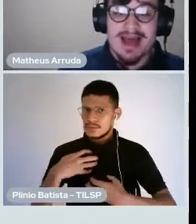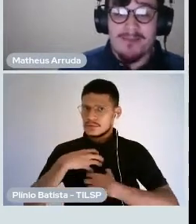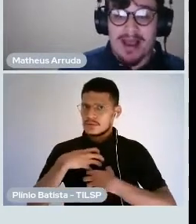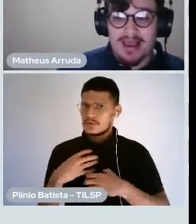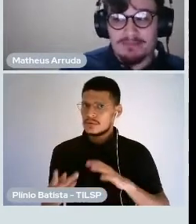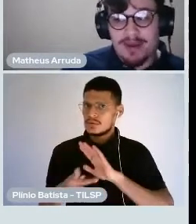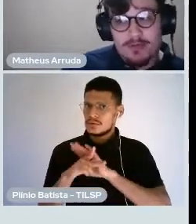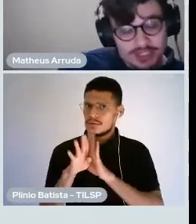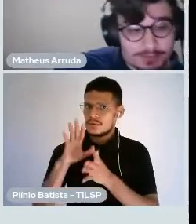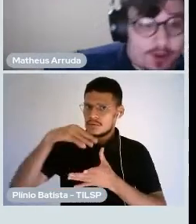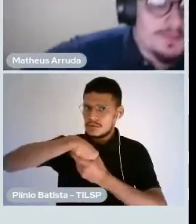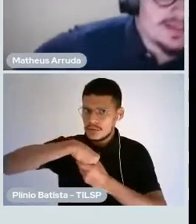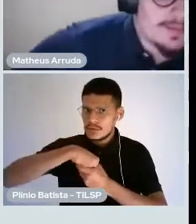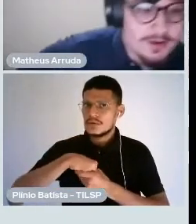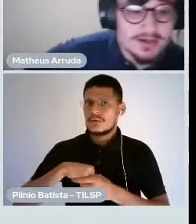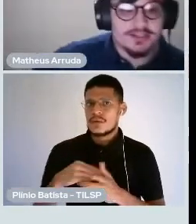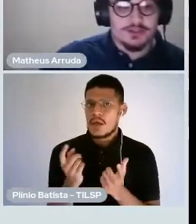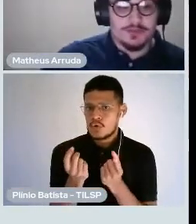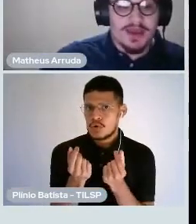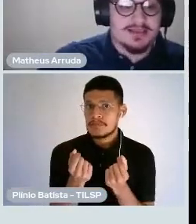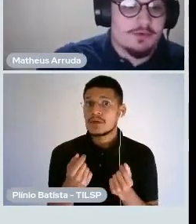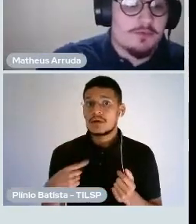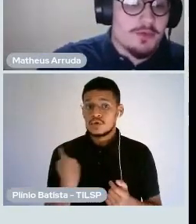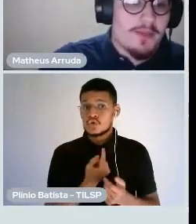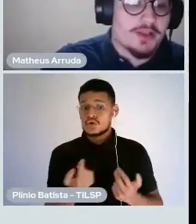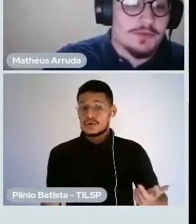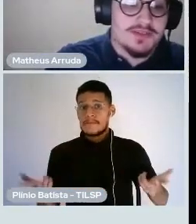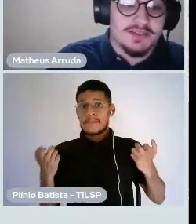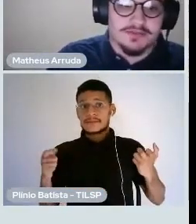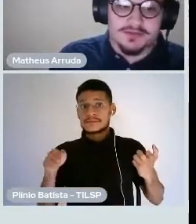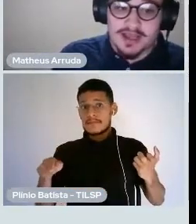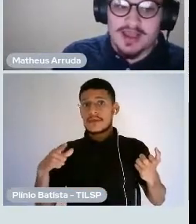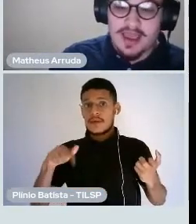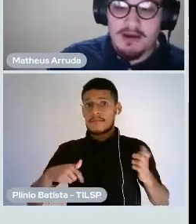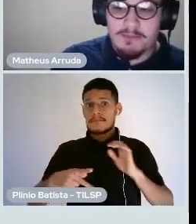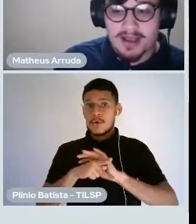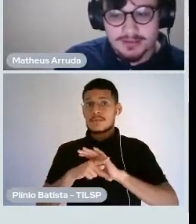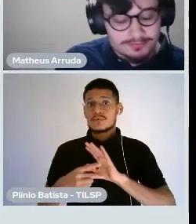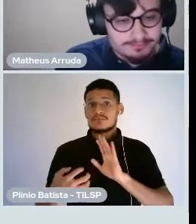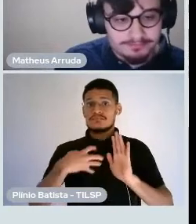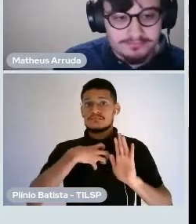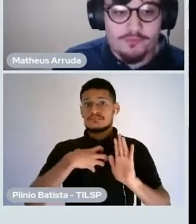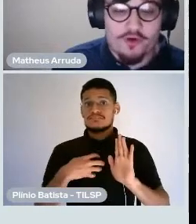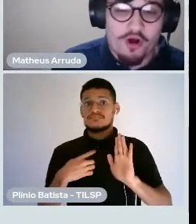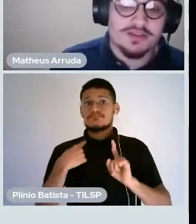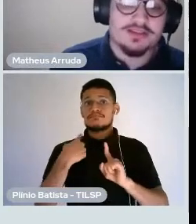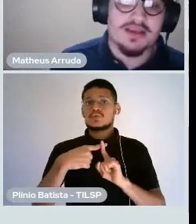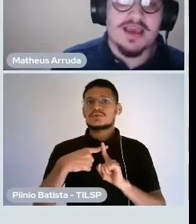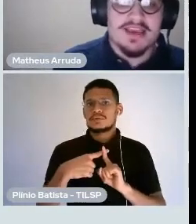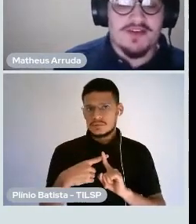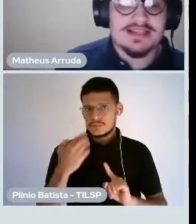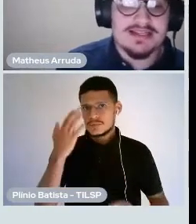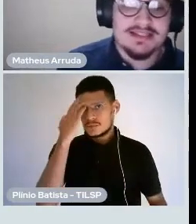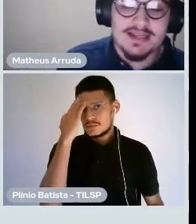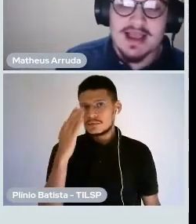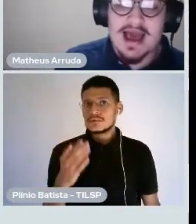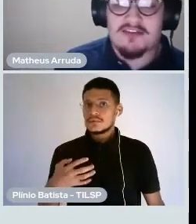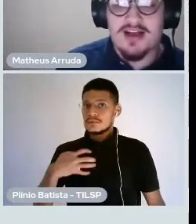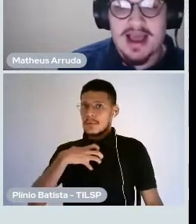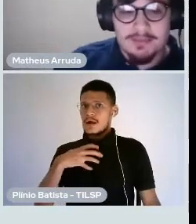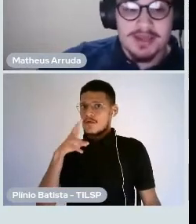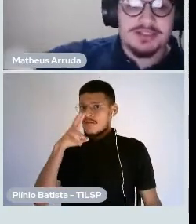economia e pelo que a gente pode perceber, né, nesses dois países, são um impacto positivo, tá? É um impacto forte que faz